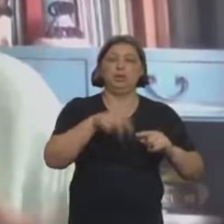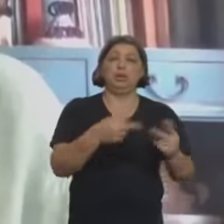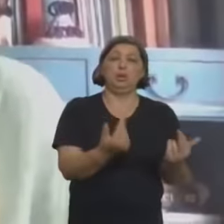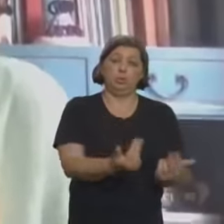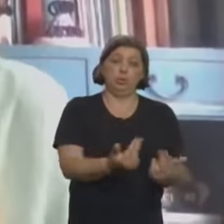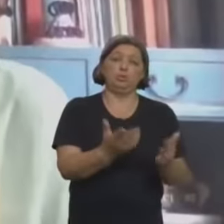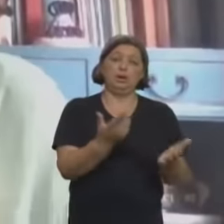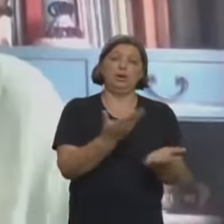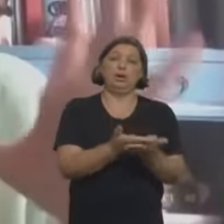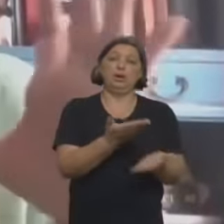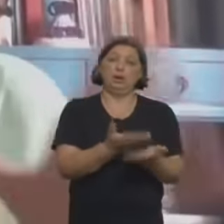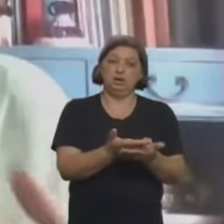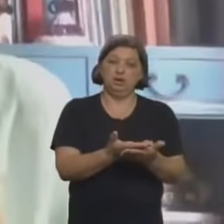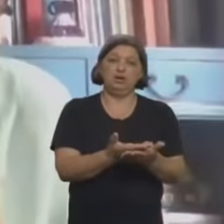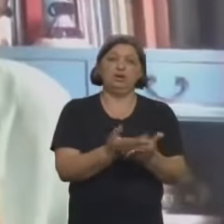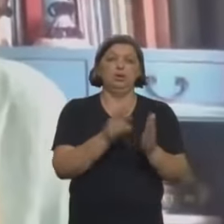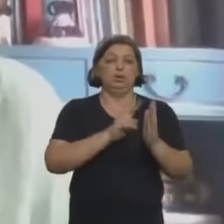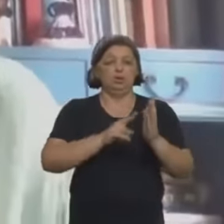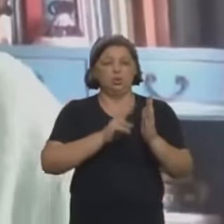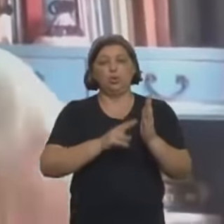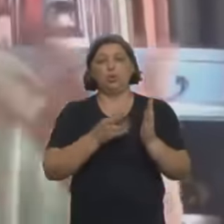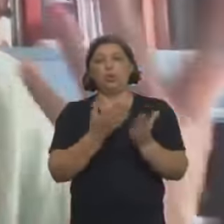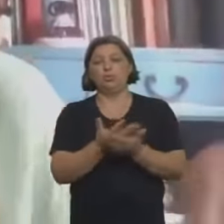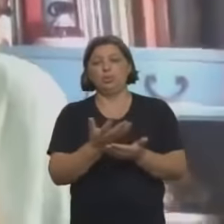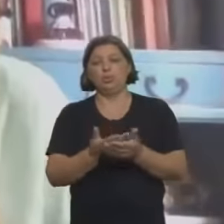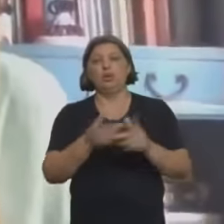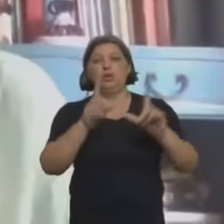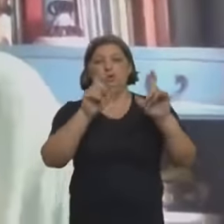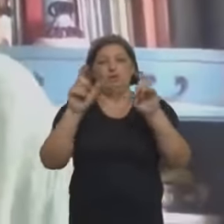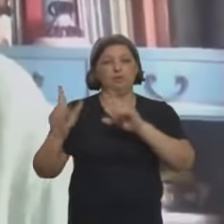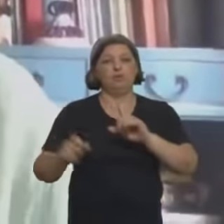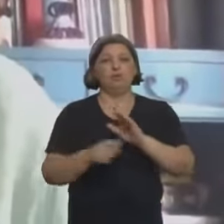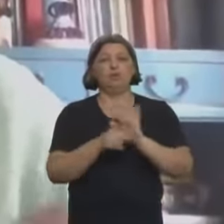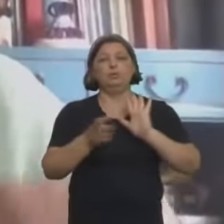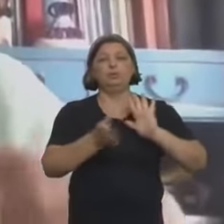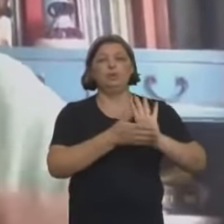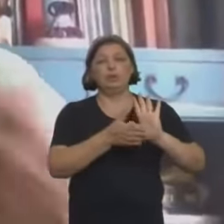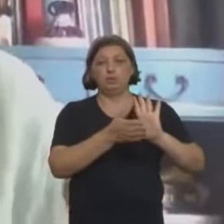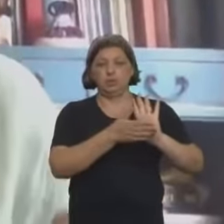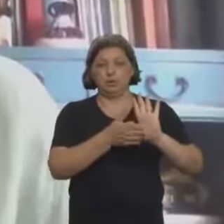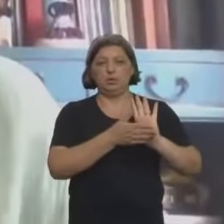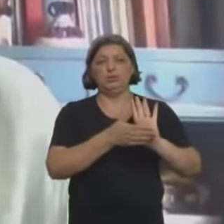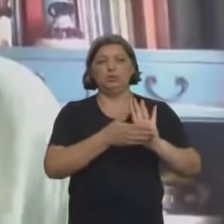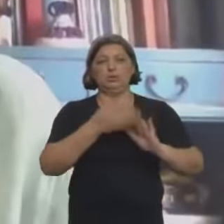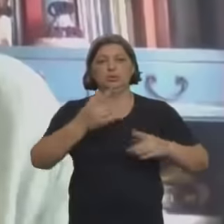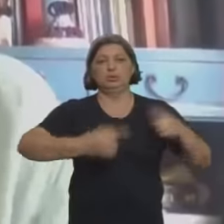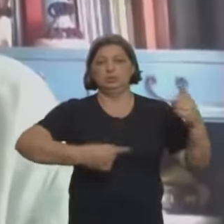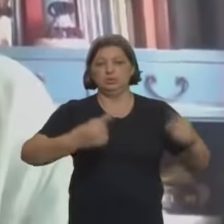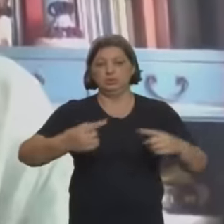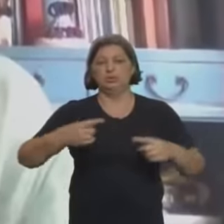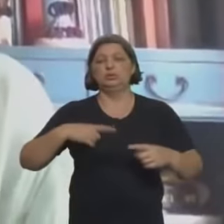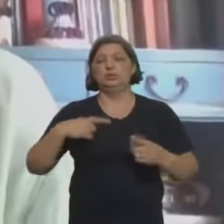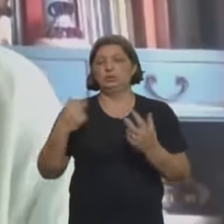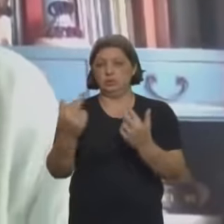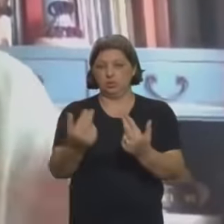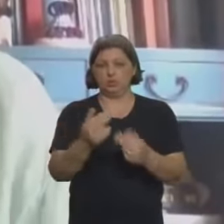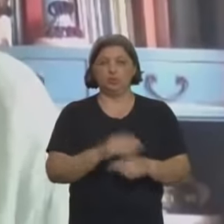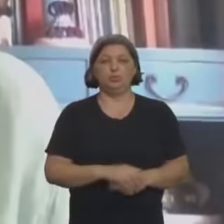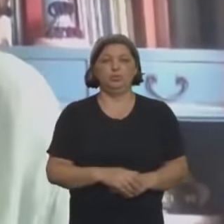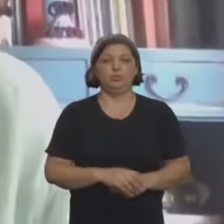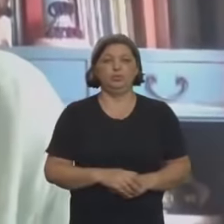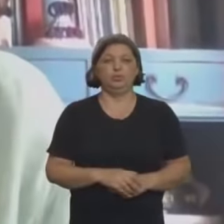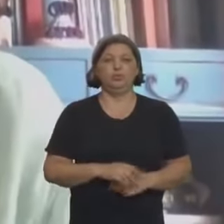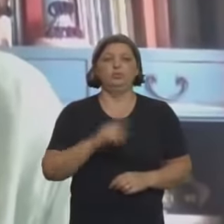mas as aulas, os nomes das aulas, as fotografias das aulas, as propostas de discussões são as mesmas. O que